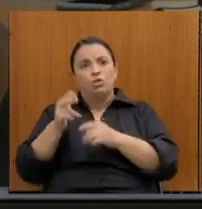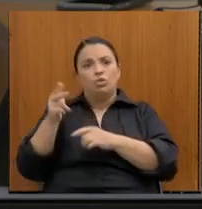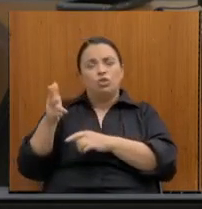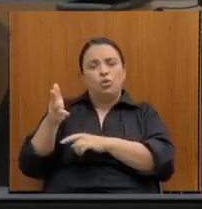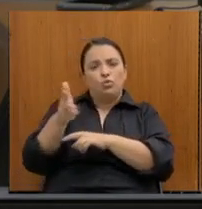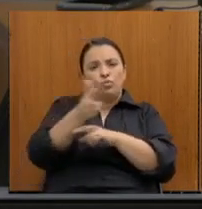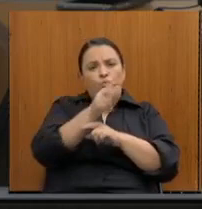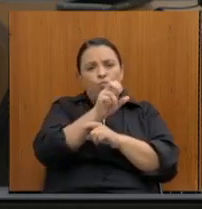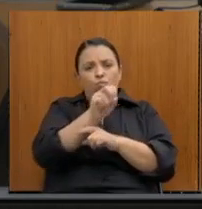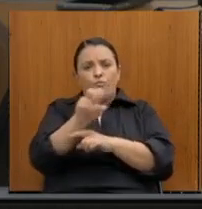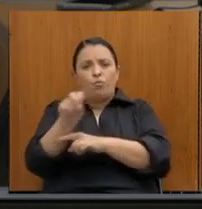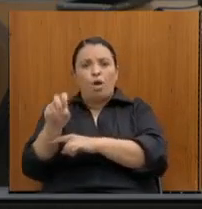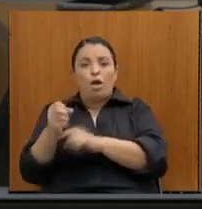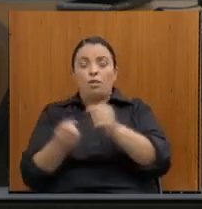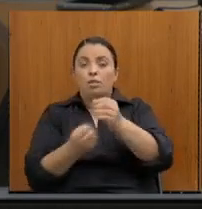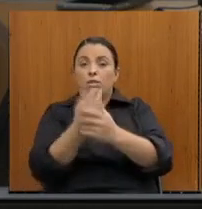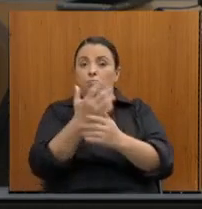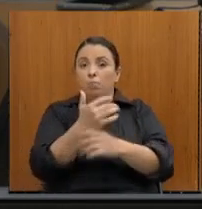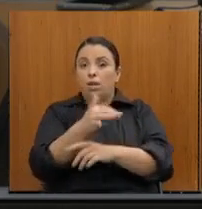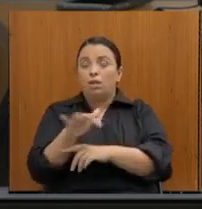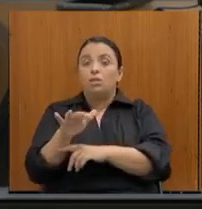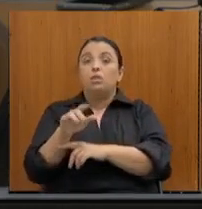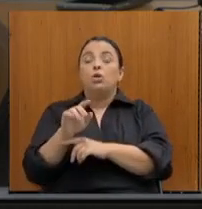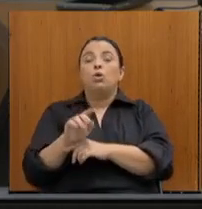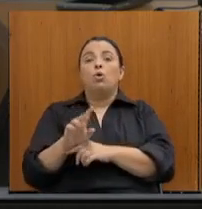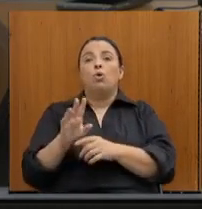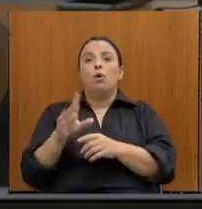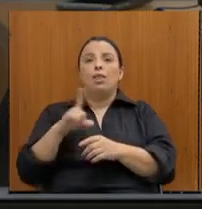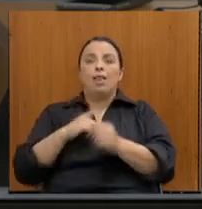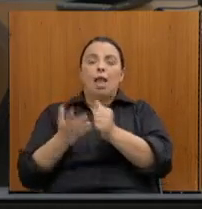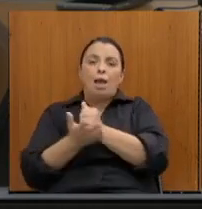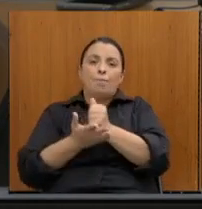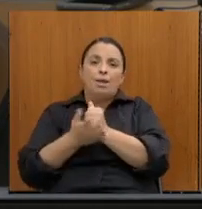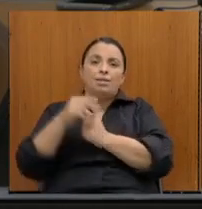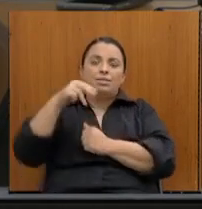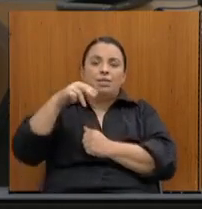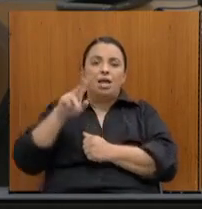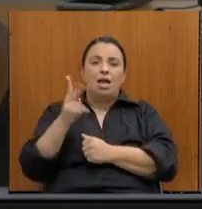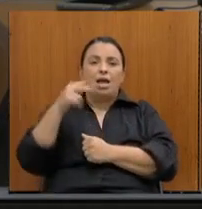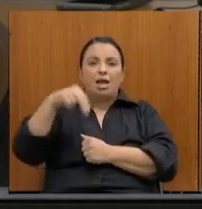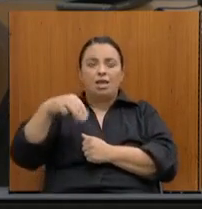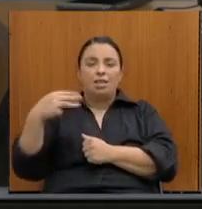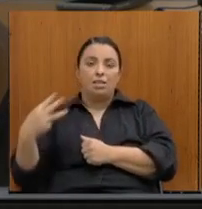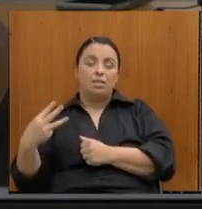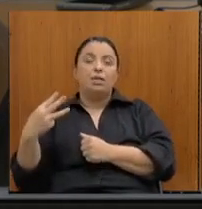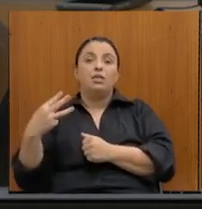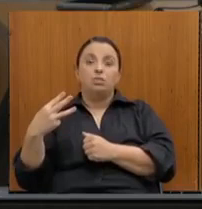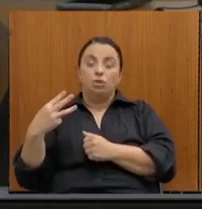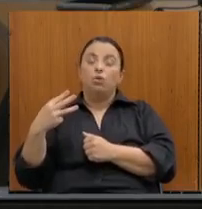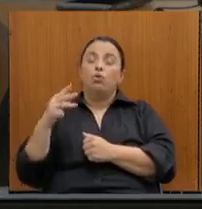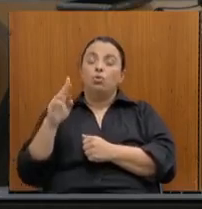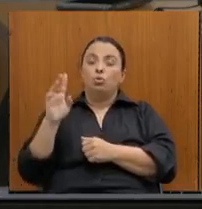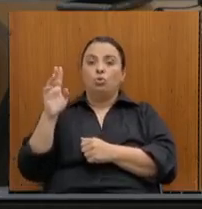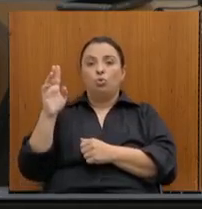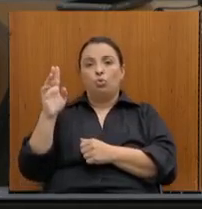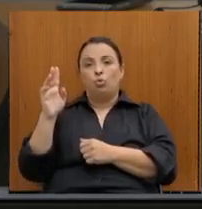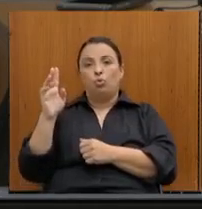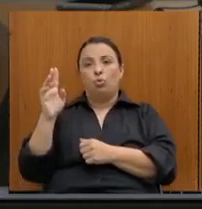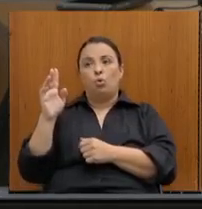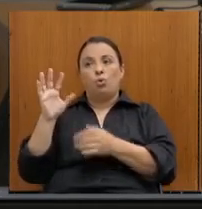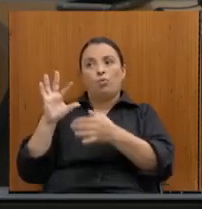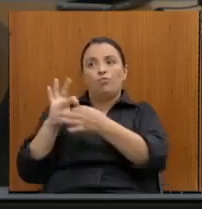base amônia fabricada com o uso do hidrogênio Verde Criação em Minas Gerais